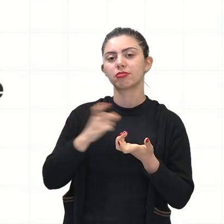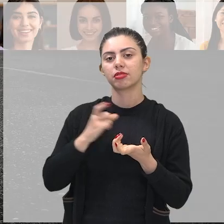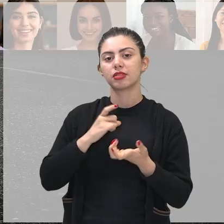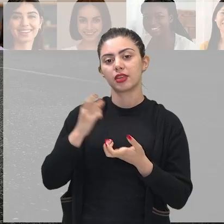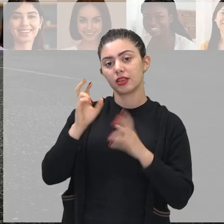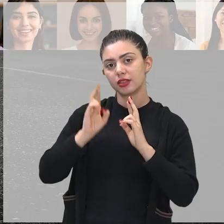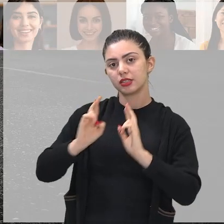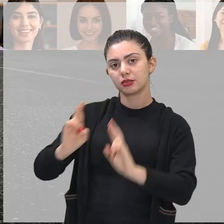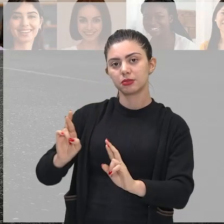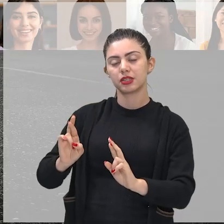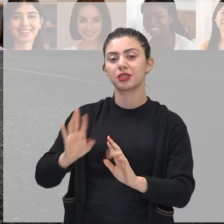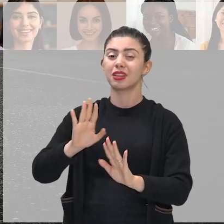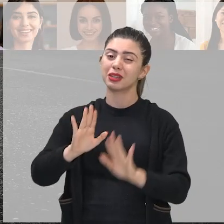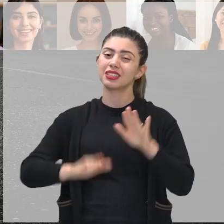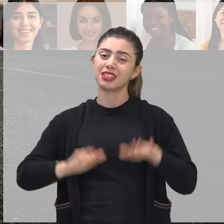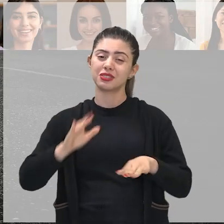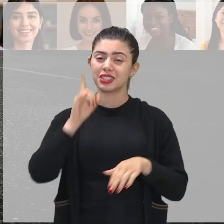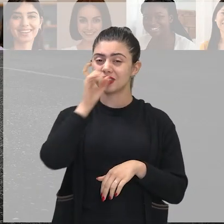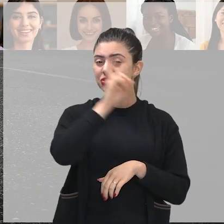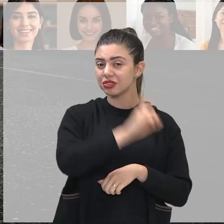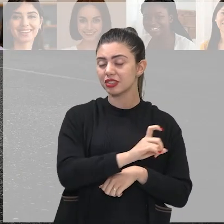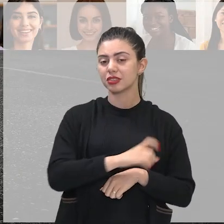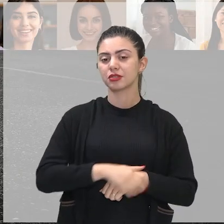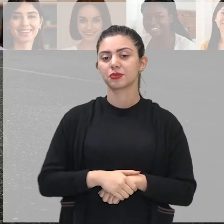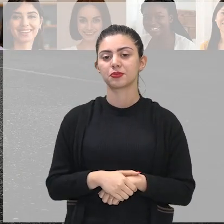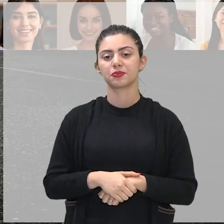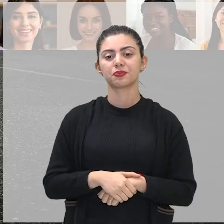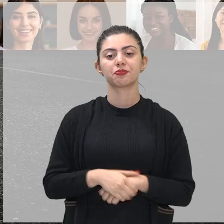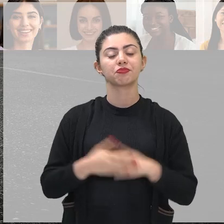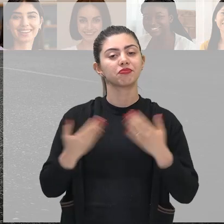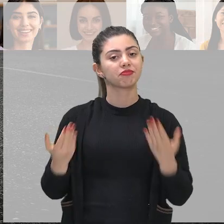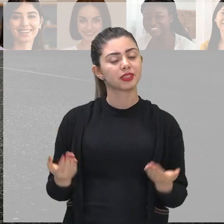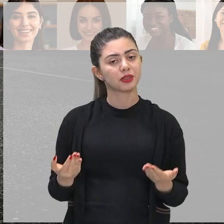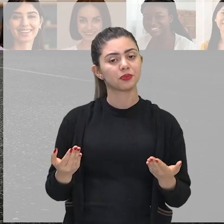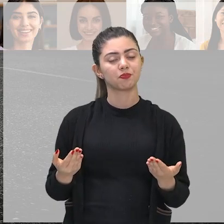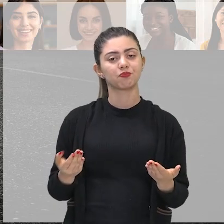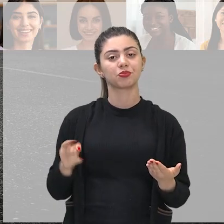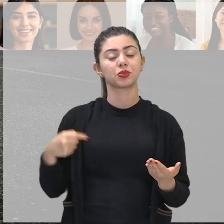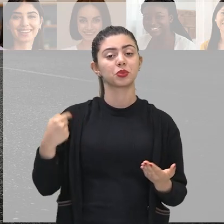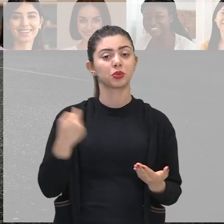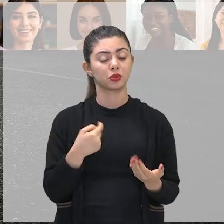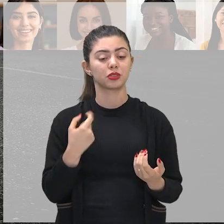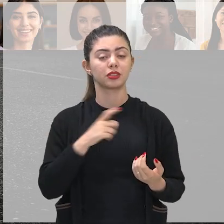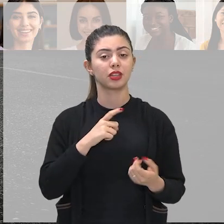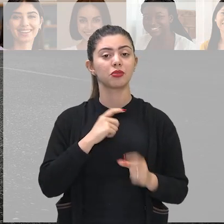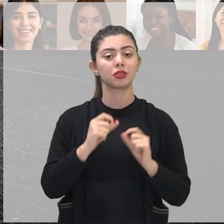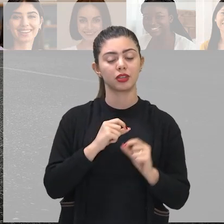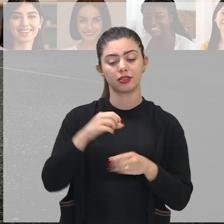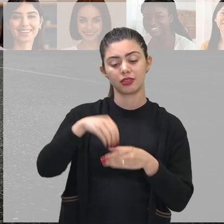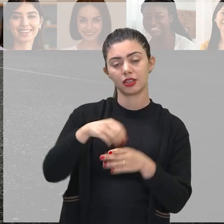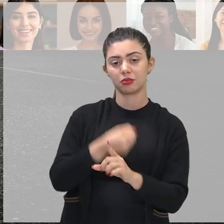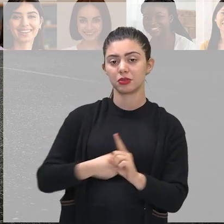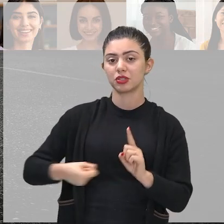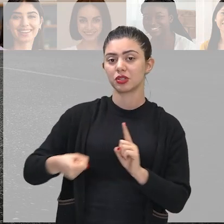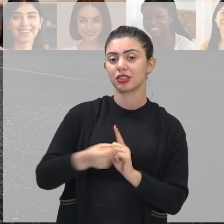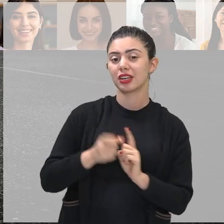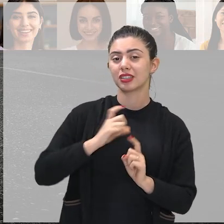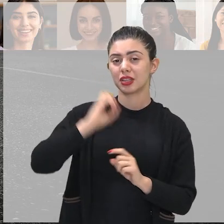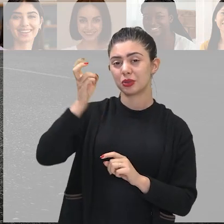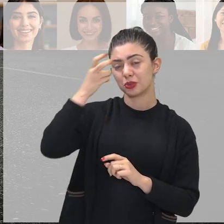que eu queria colocar para cada um de nós. Viver numa sociedade plural